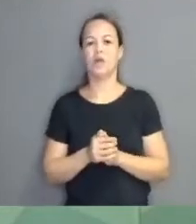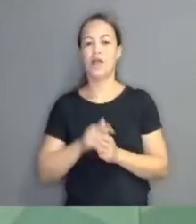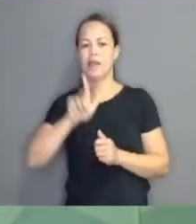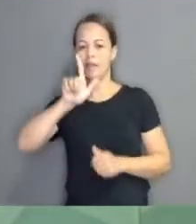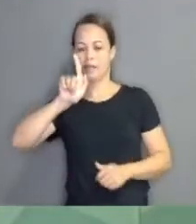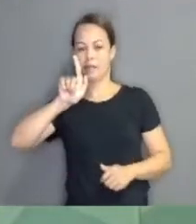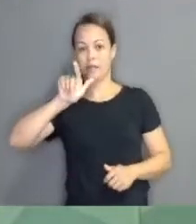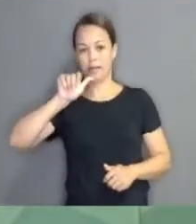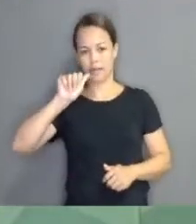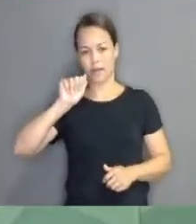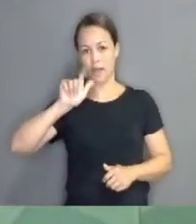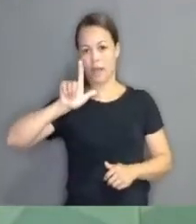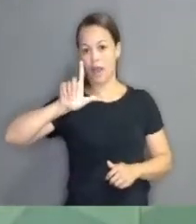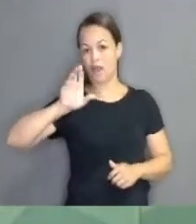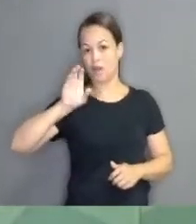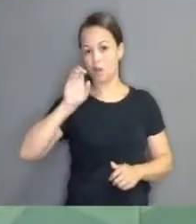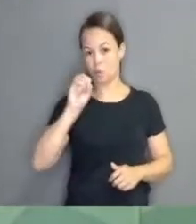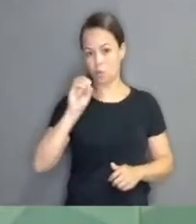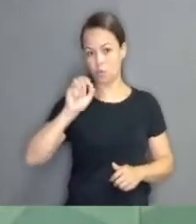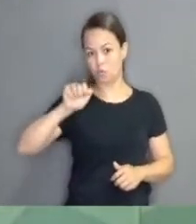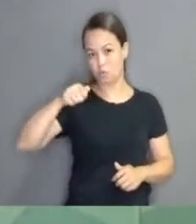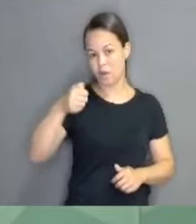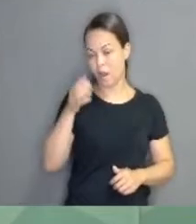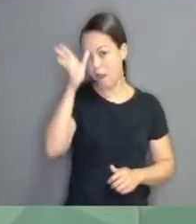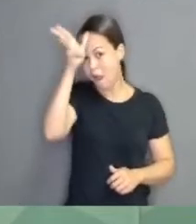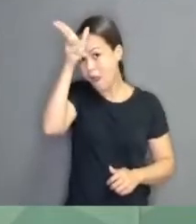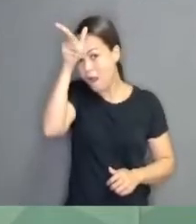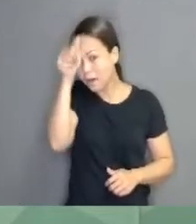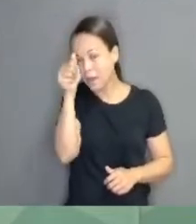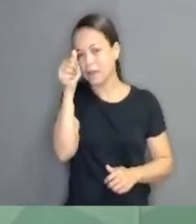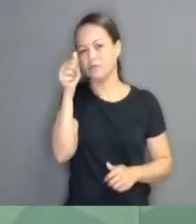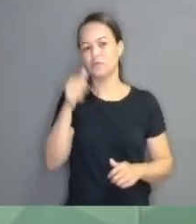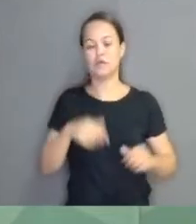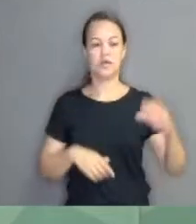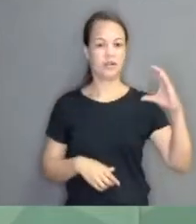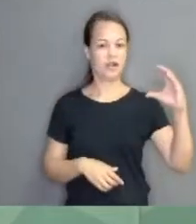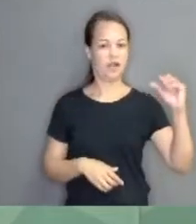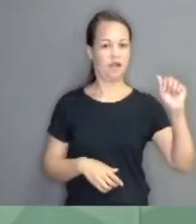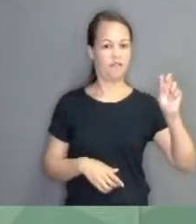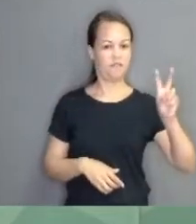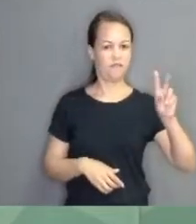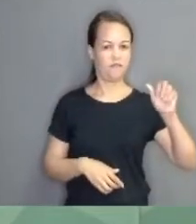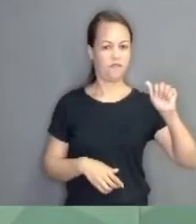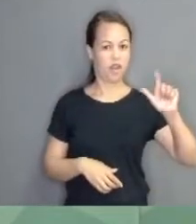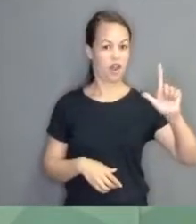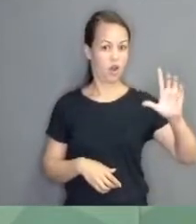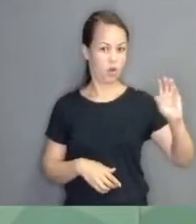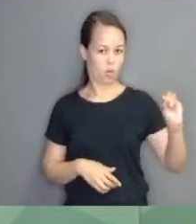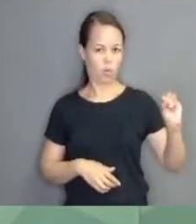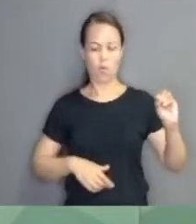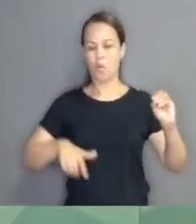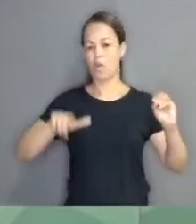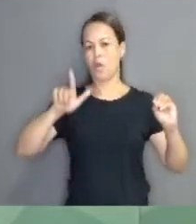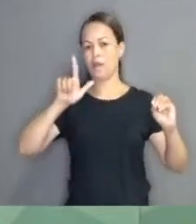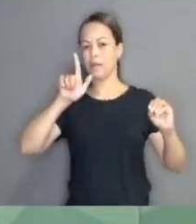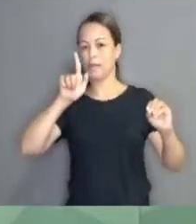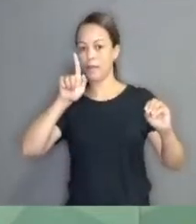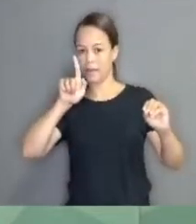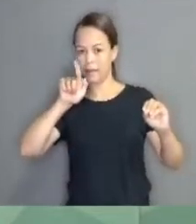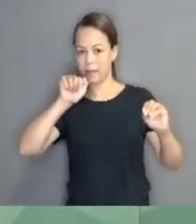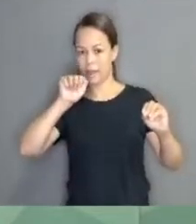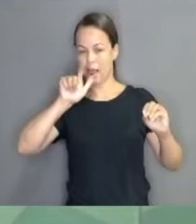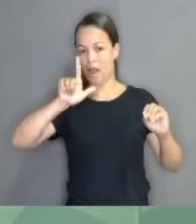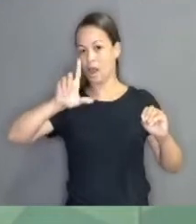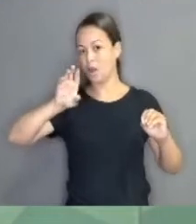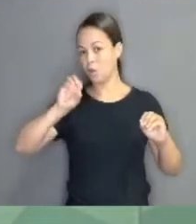galo o cavalo galo as duas